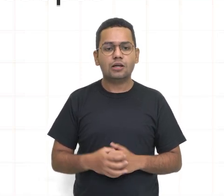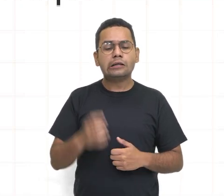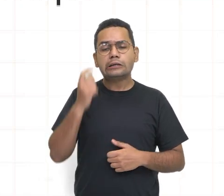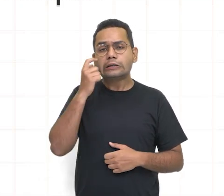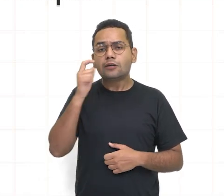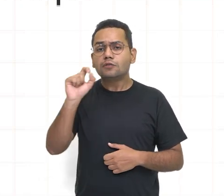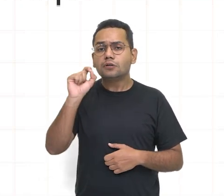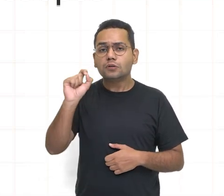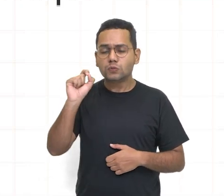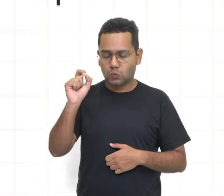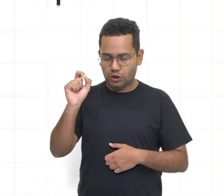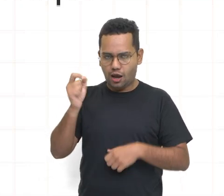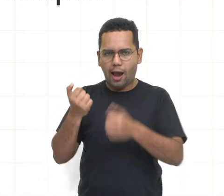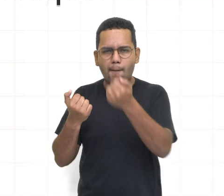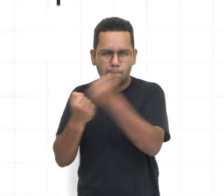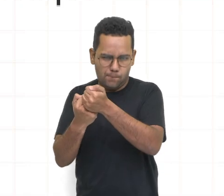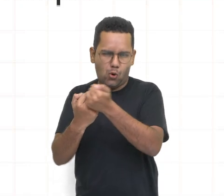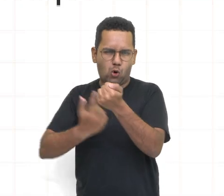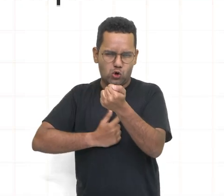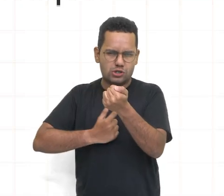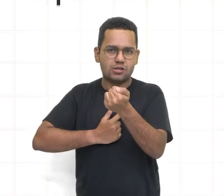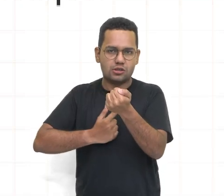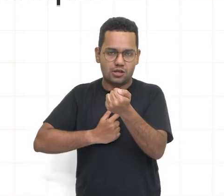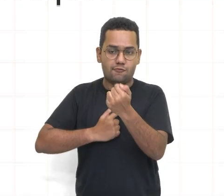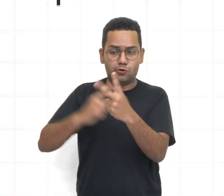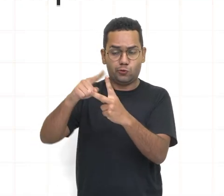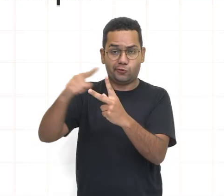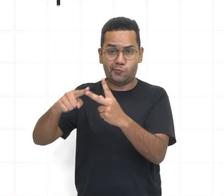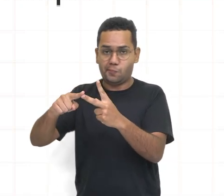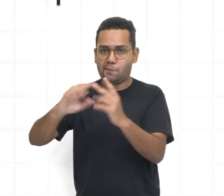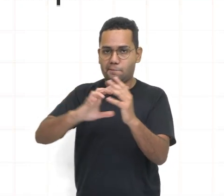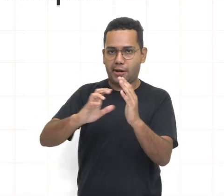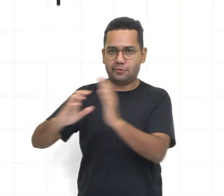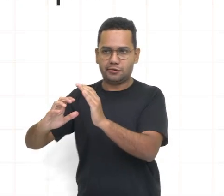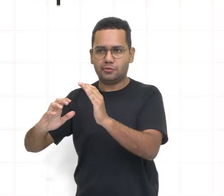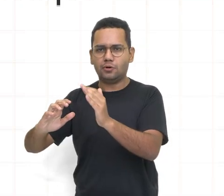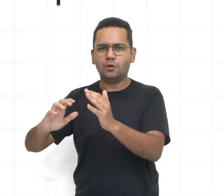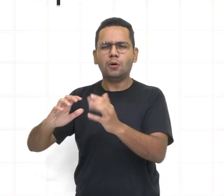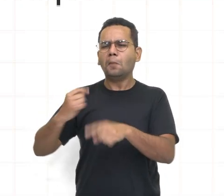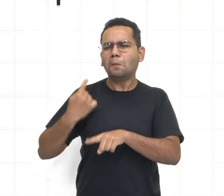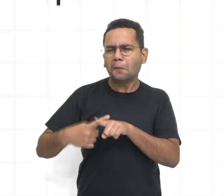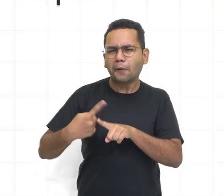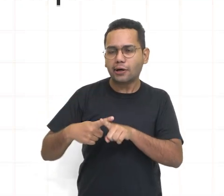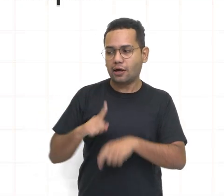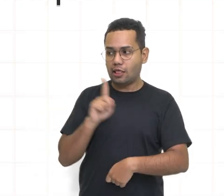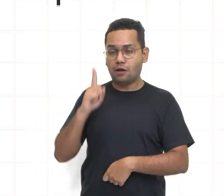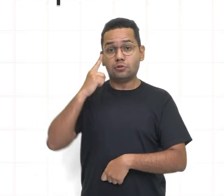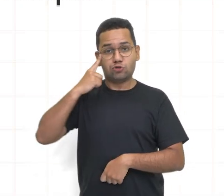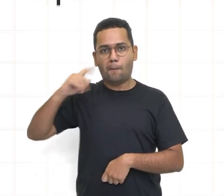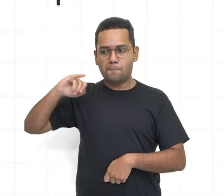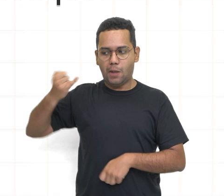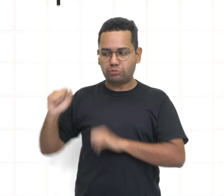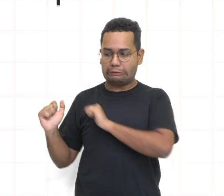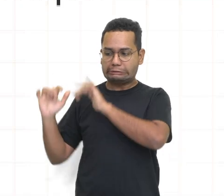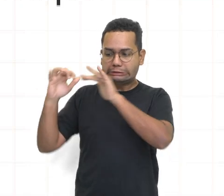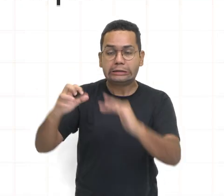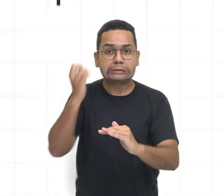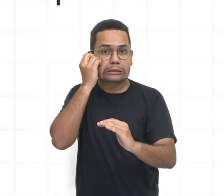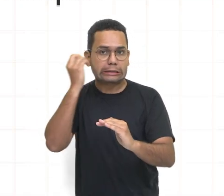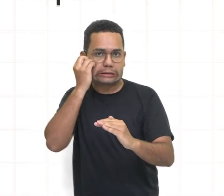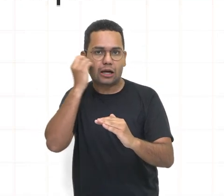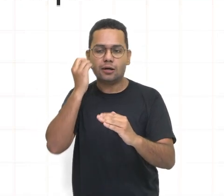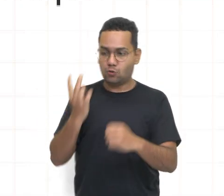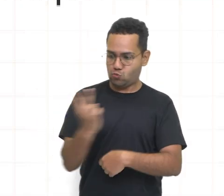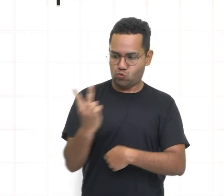gente, naquele momento, entre os nacionalistas e os comunistas, porque tinha ali um adversário em comum, que no caso era o Japão.